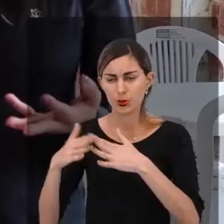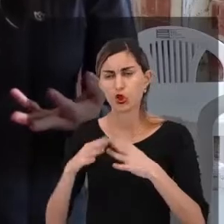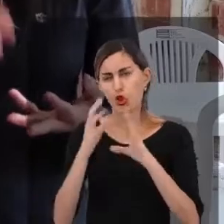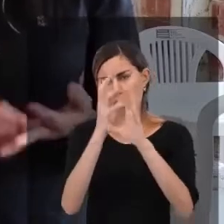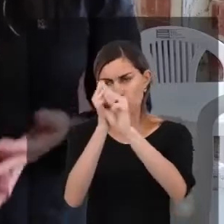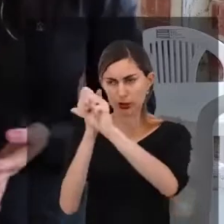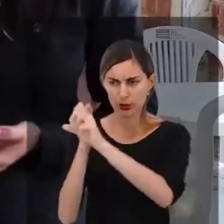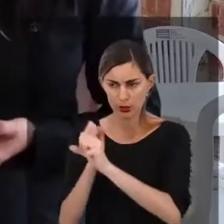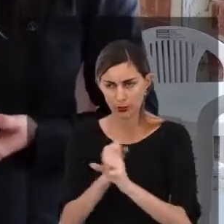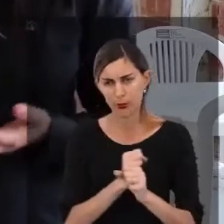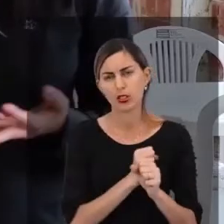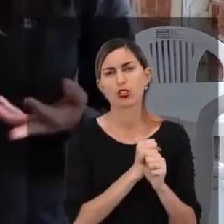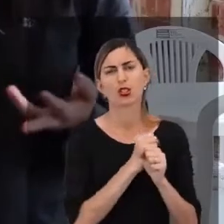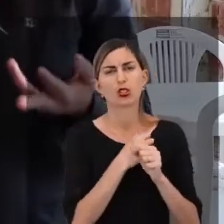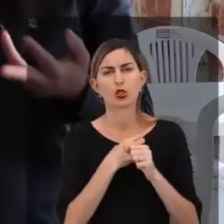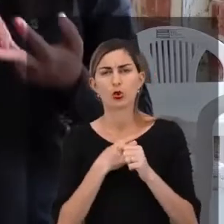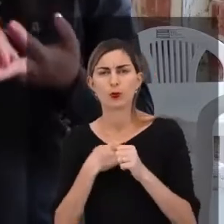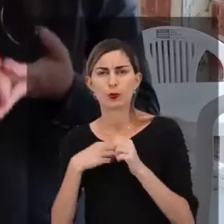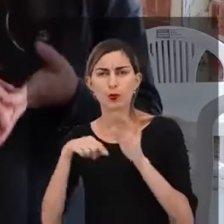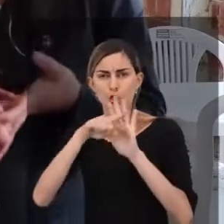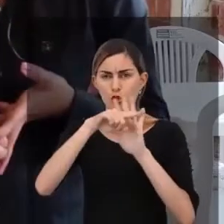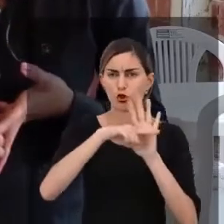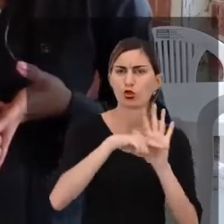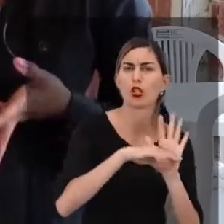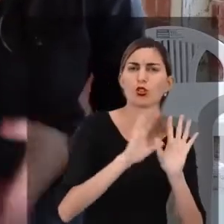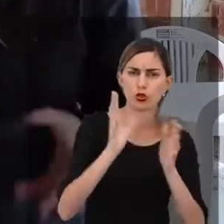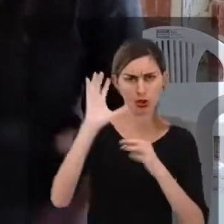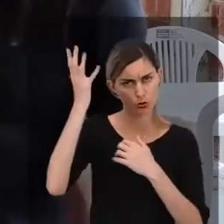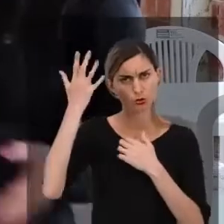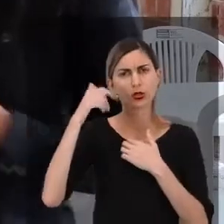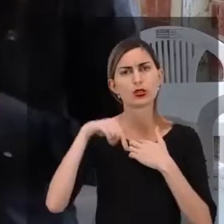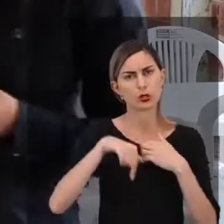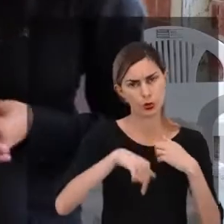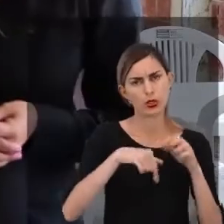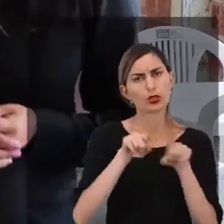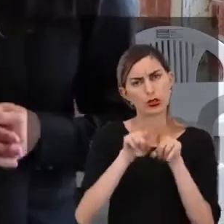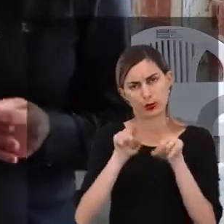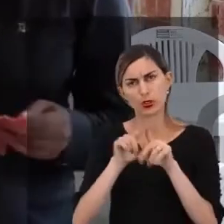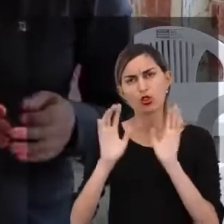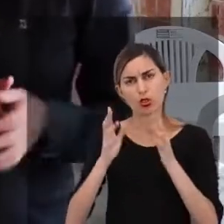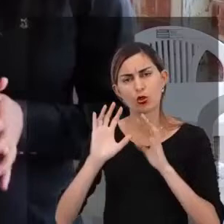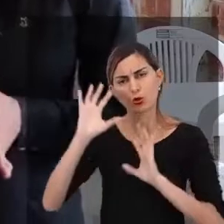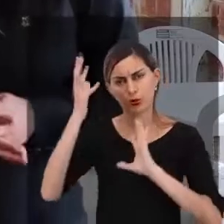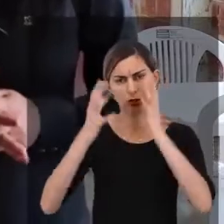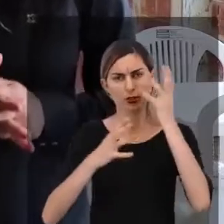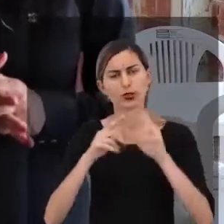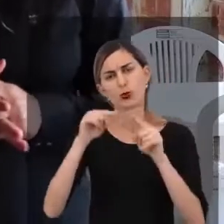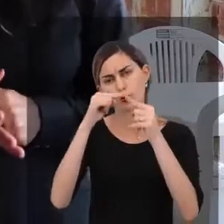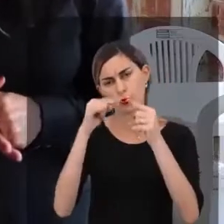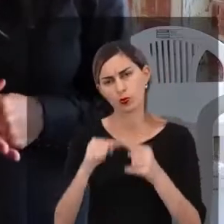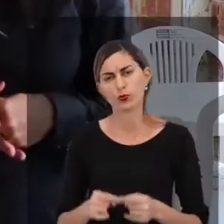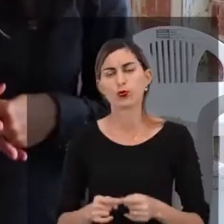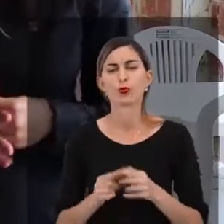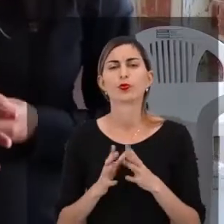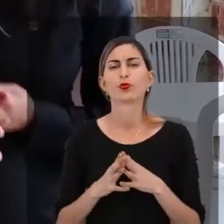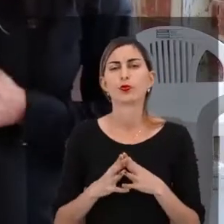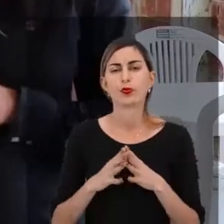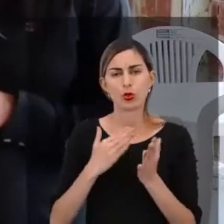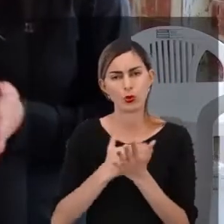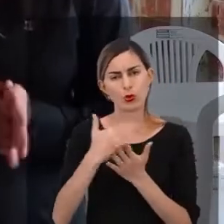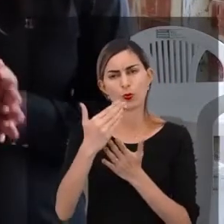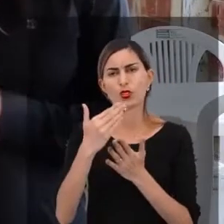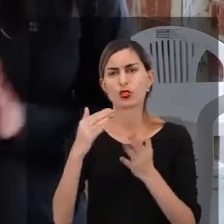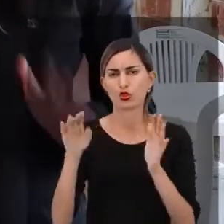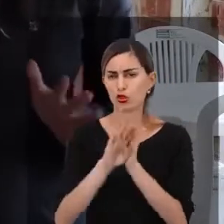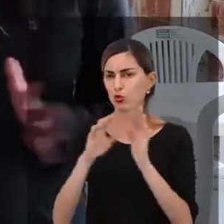PCMAT, fazer orçamentos, né? Orçamento dos projetos. Aconteceu até aqui. Quais são as NRs aplicáveis ao trabalho? As NRs né? aplicáveis,